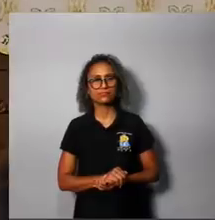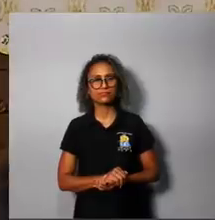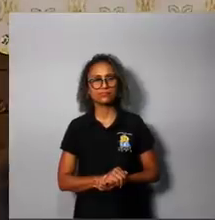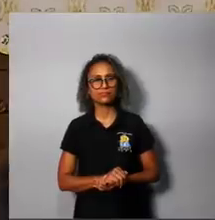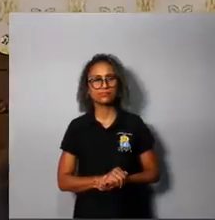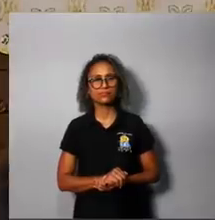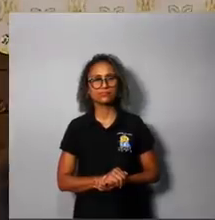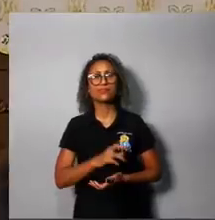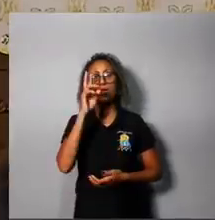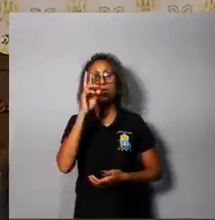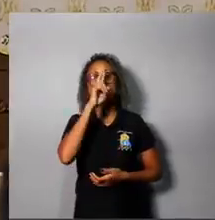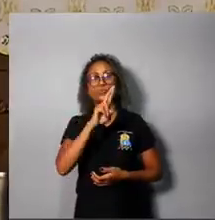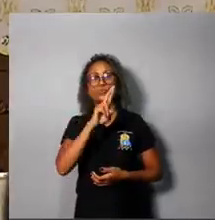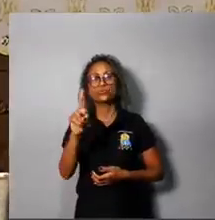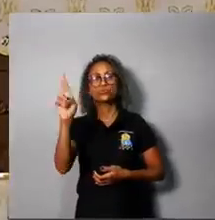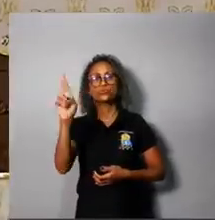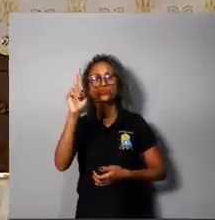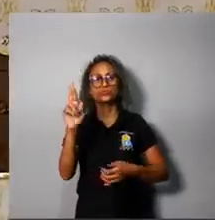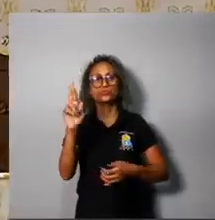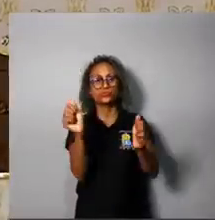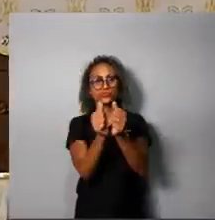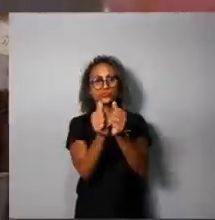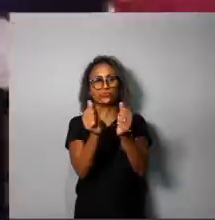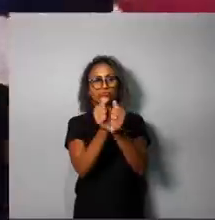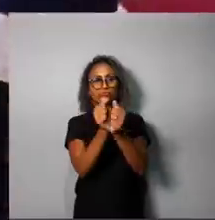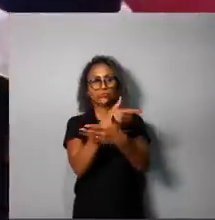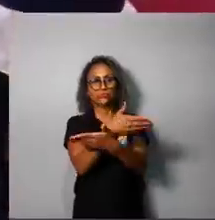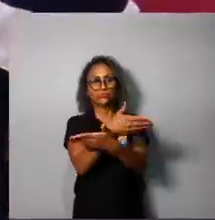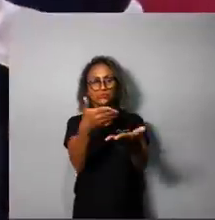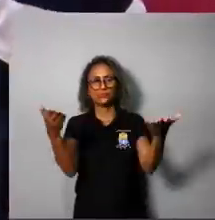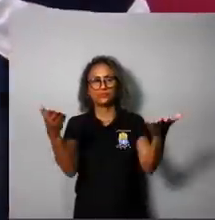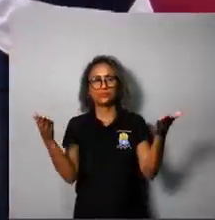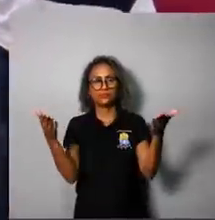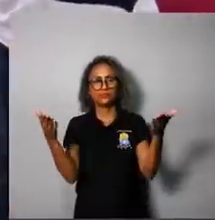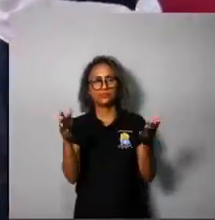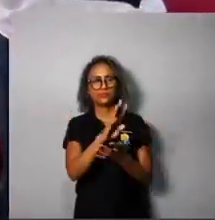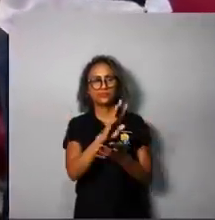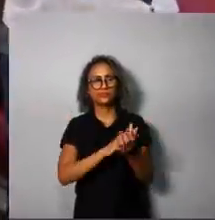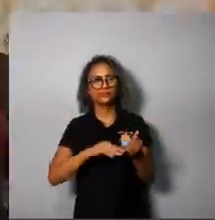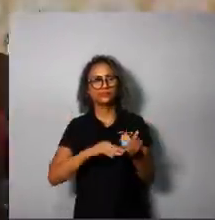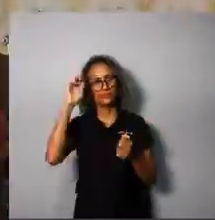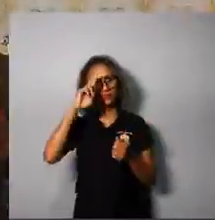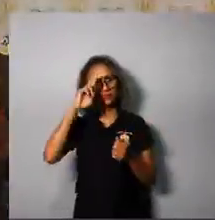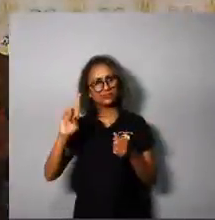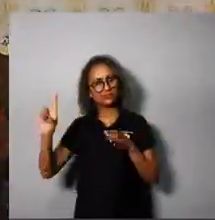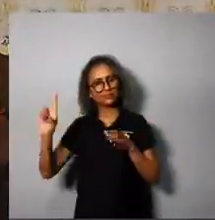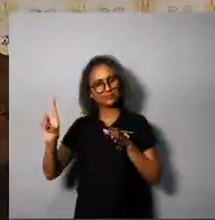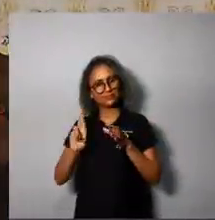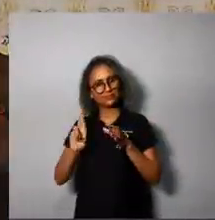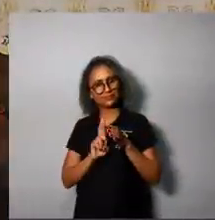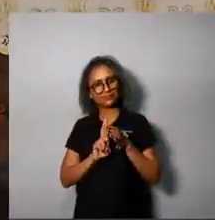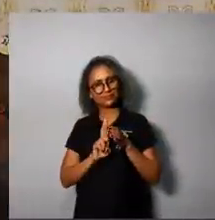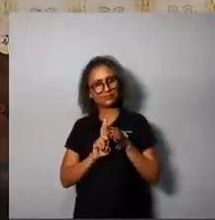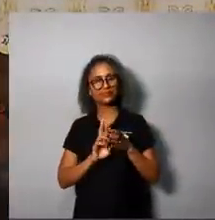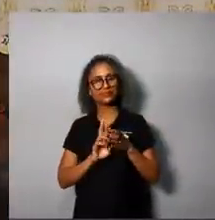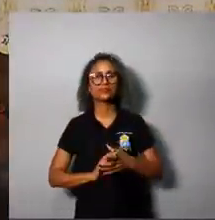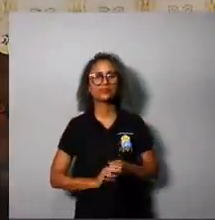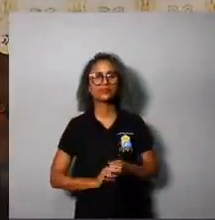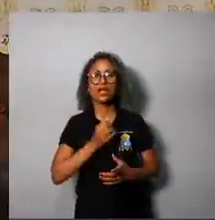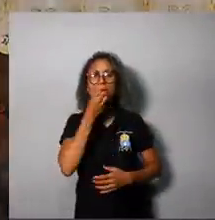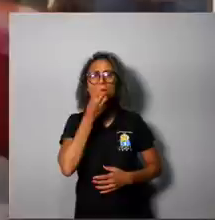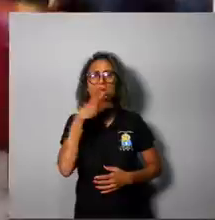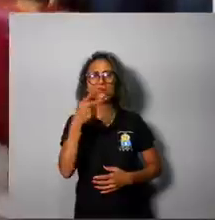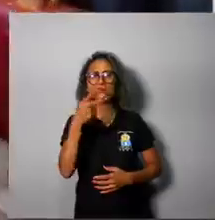O Senhor esteja convosco. Ele está no meio de nós. Bendito seja o nome do